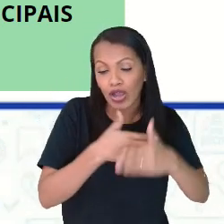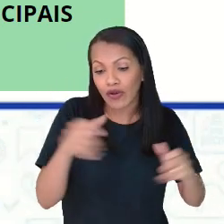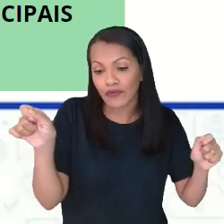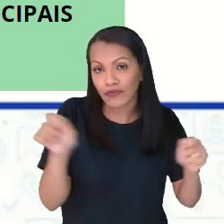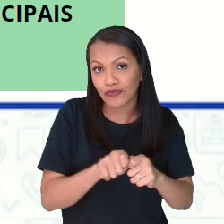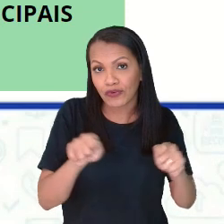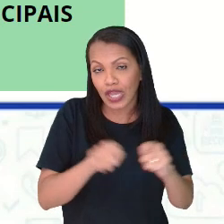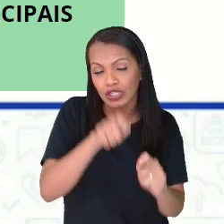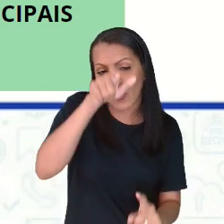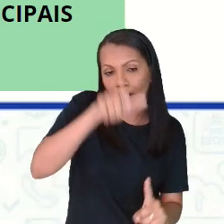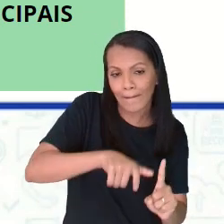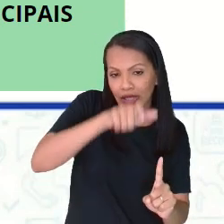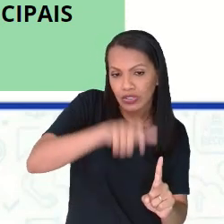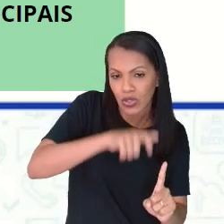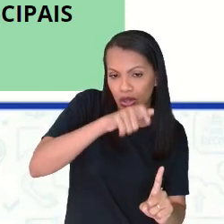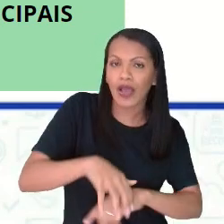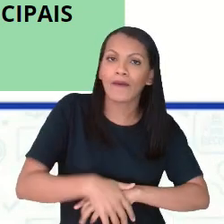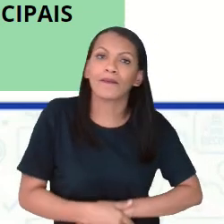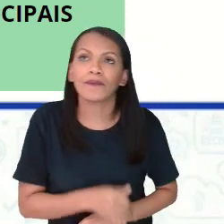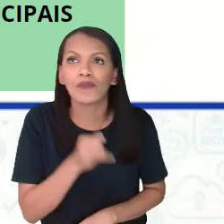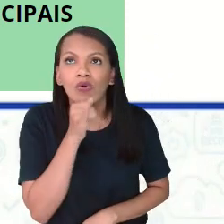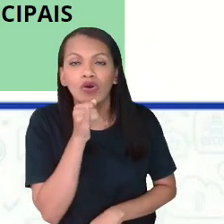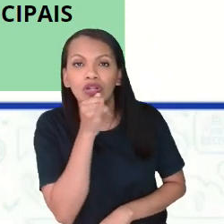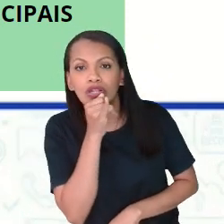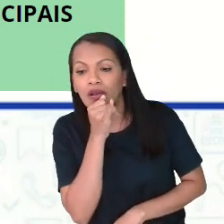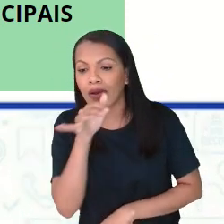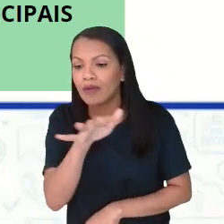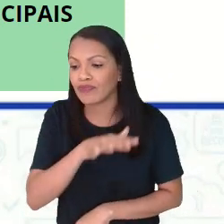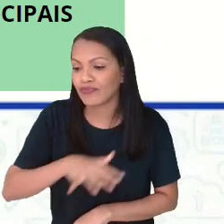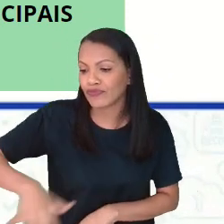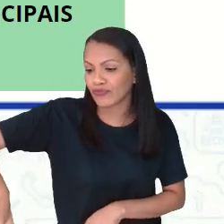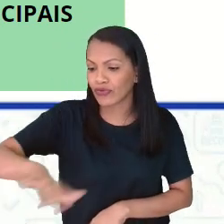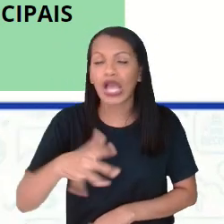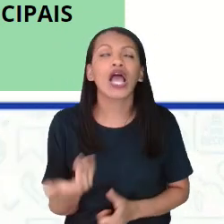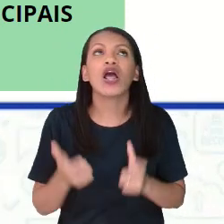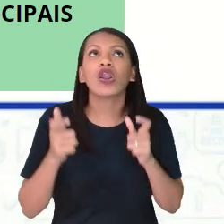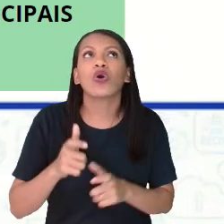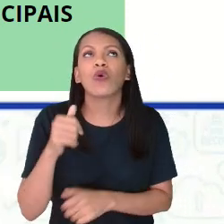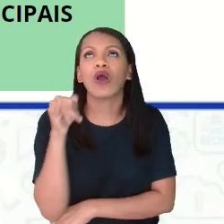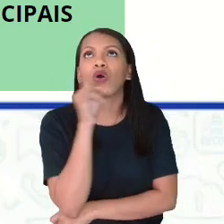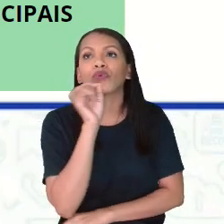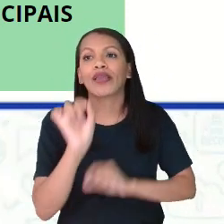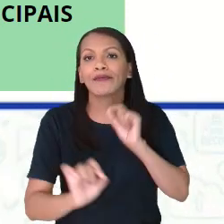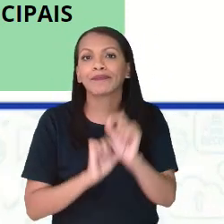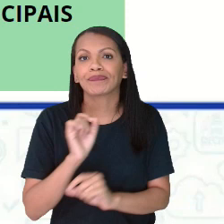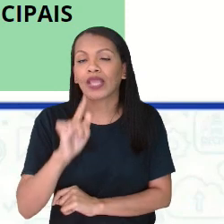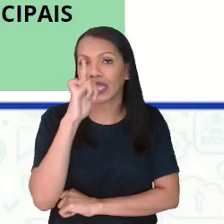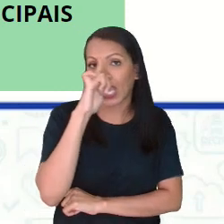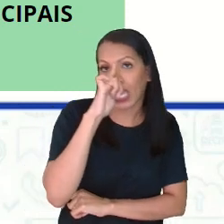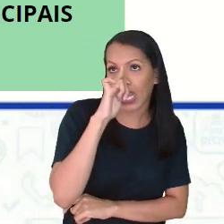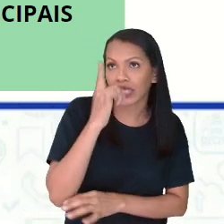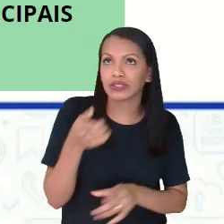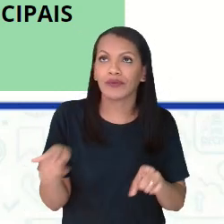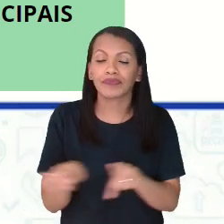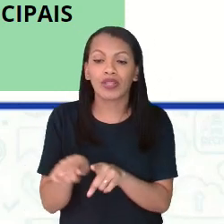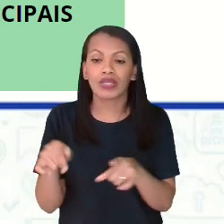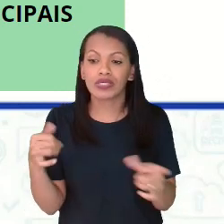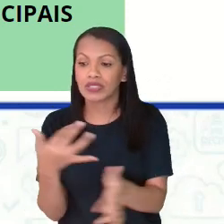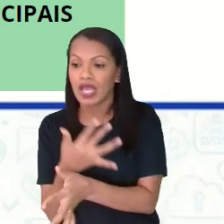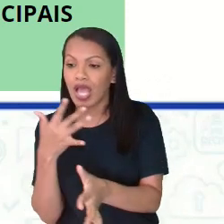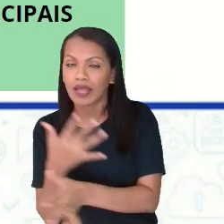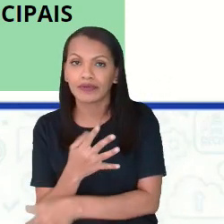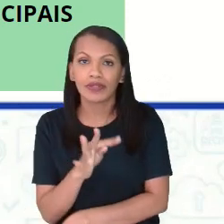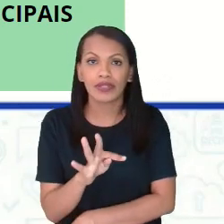do personagem. Na Grécia Antiga, né? Na cidade de